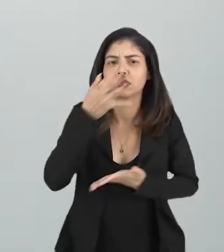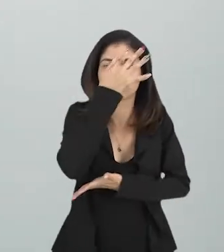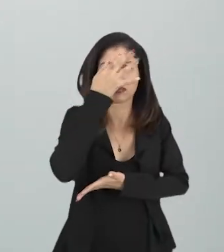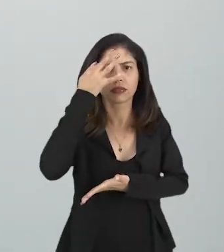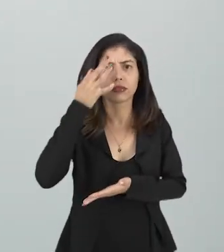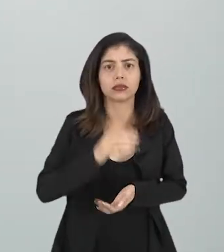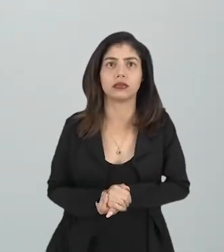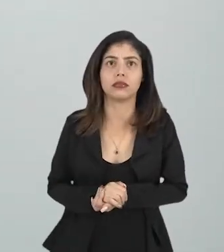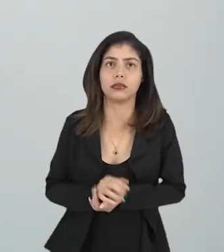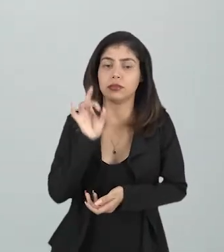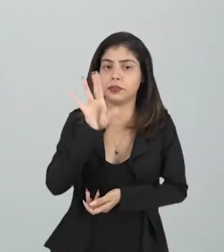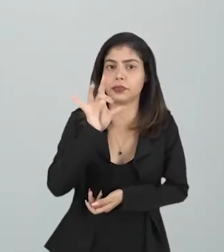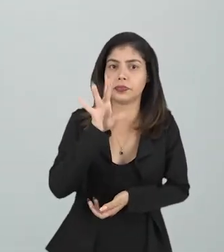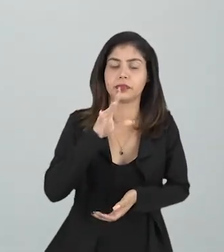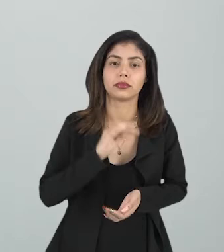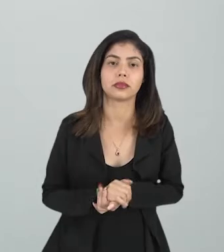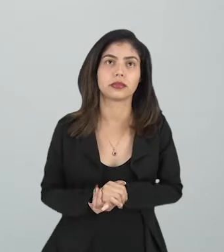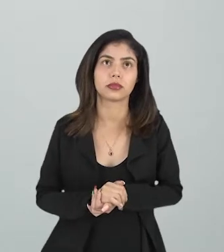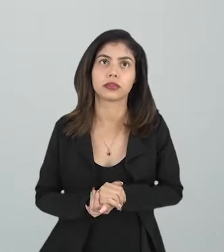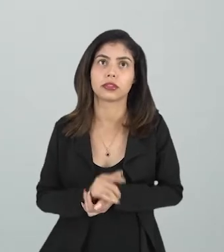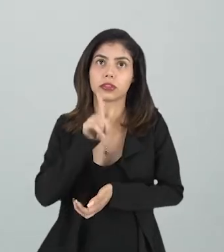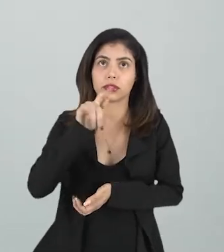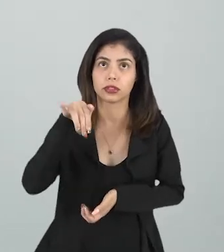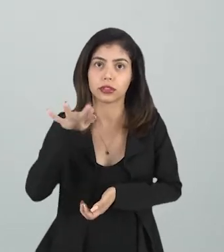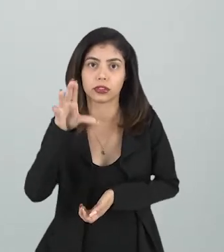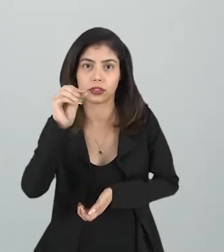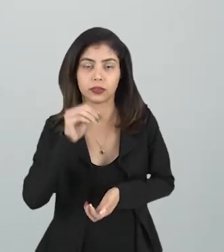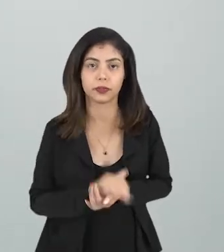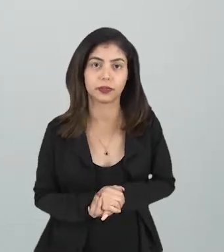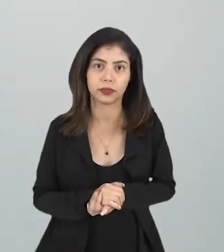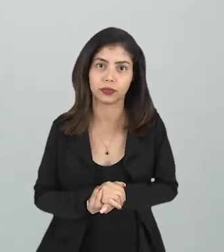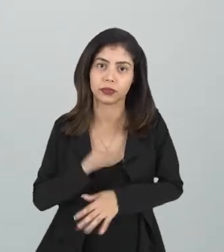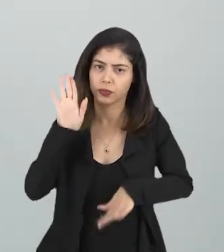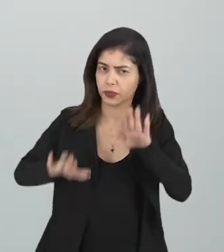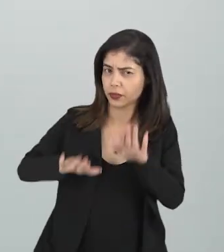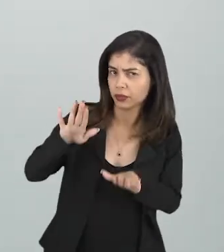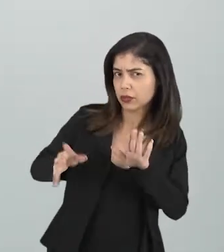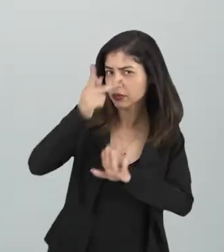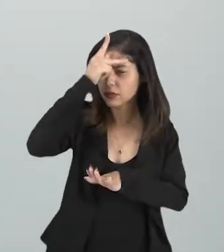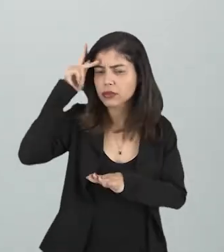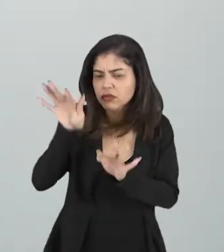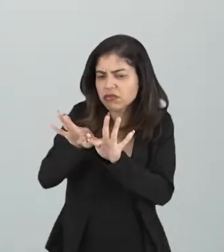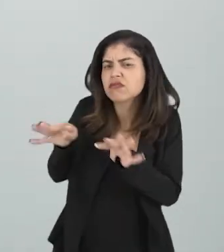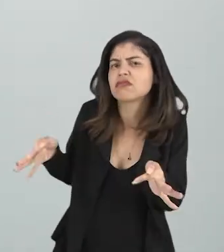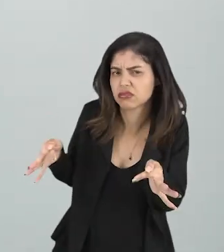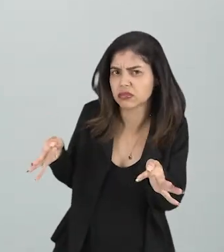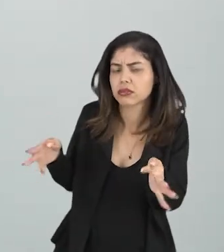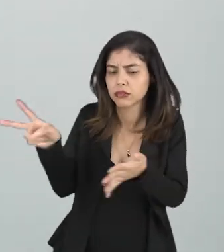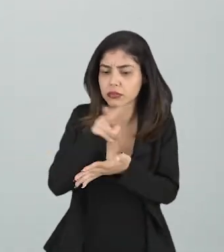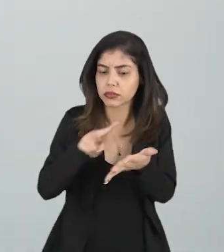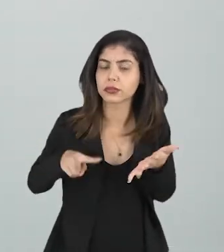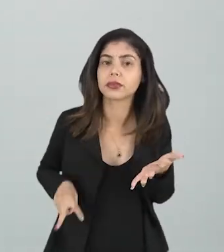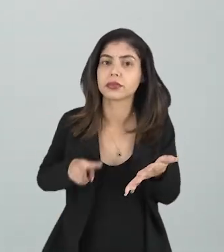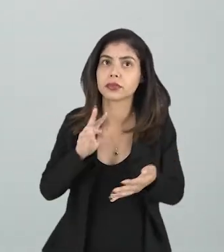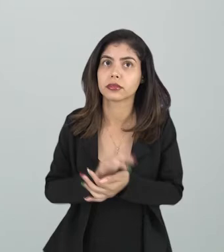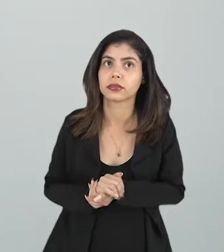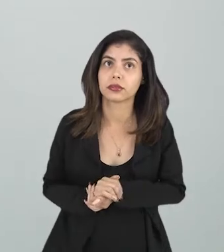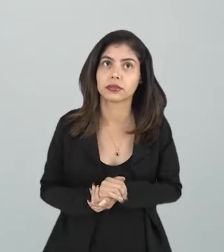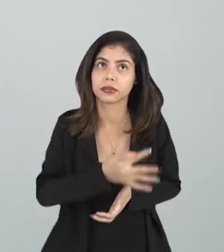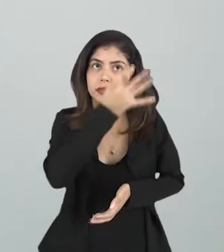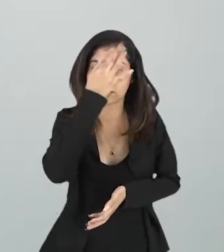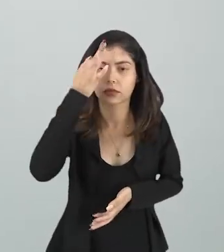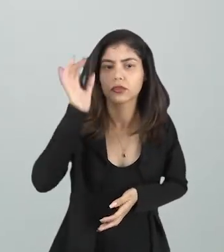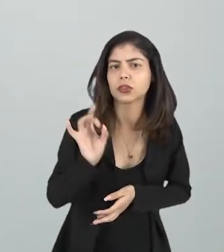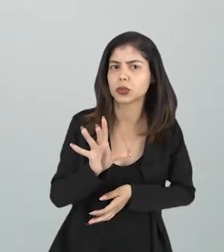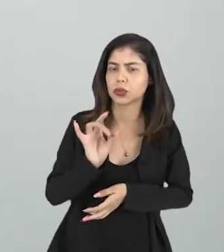filósofo é somente quem é gênio. Não, às vezes uma pessoa simples que faz uma leitura. O filósofo